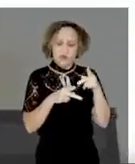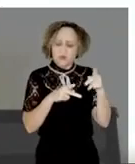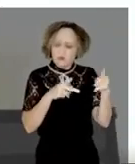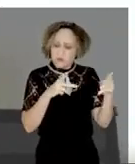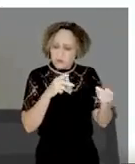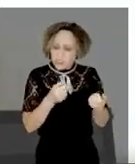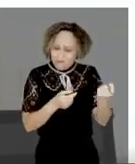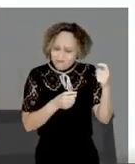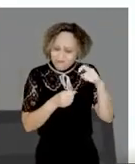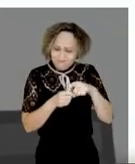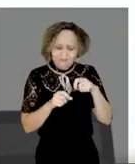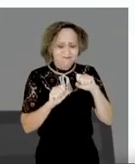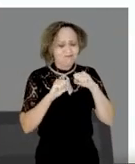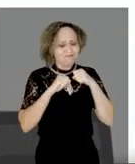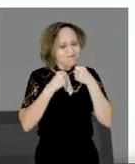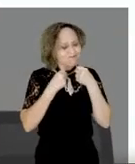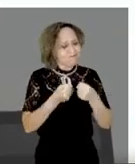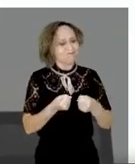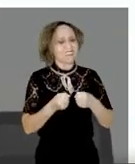para o Brasil.